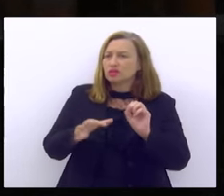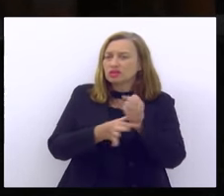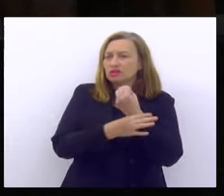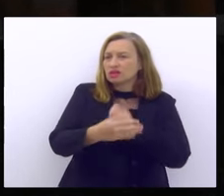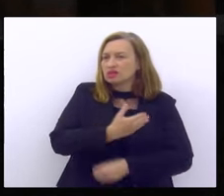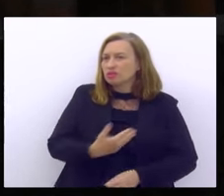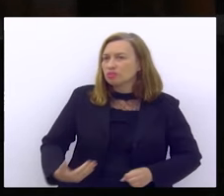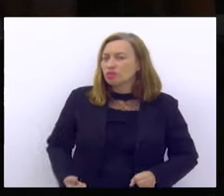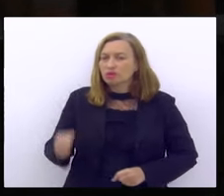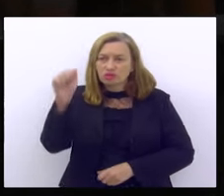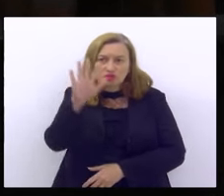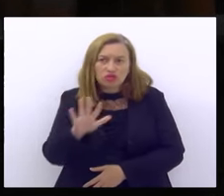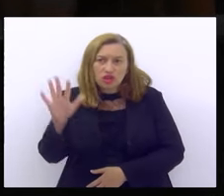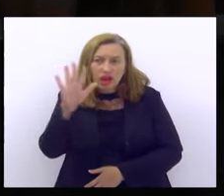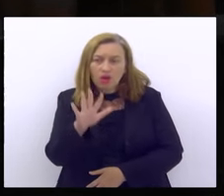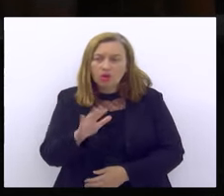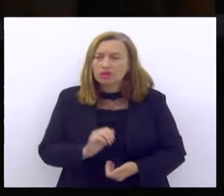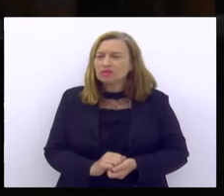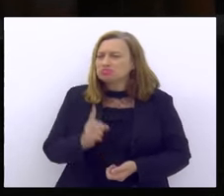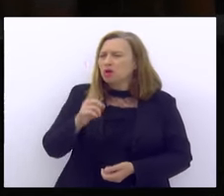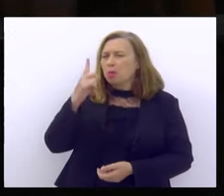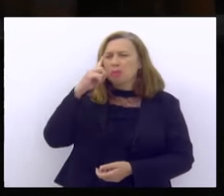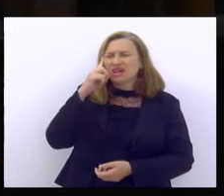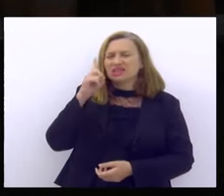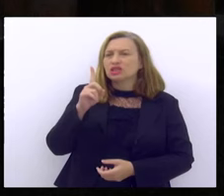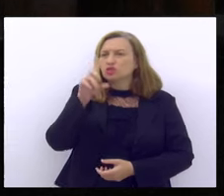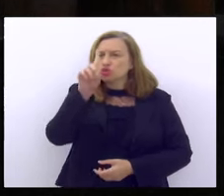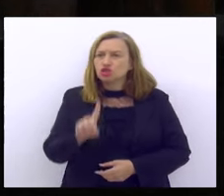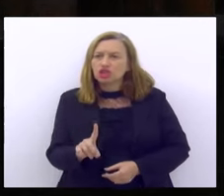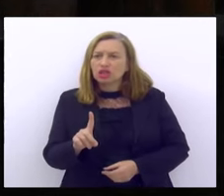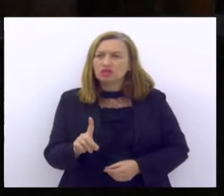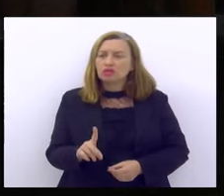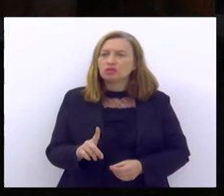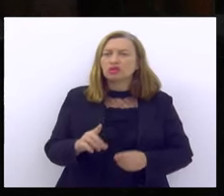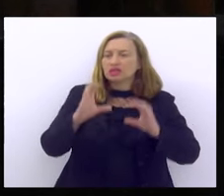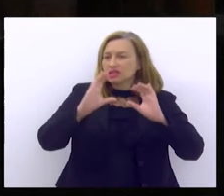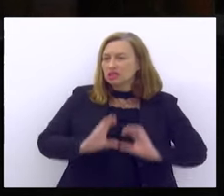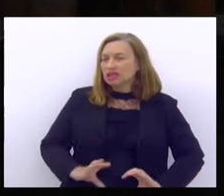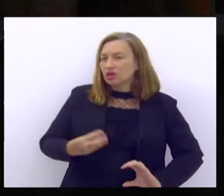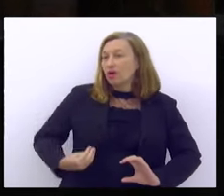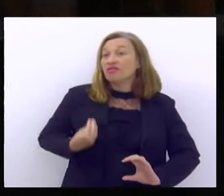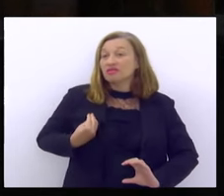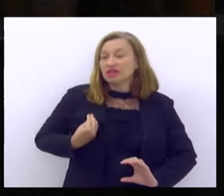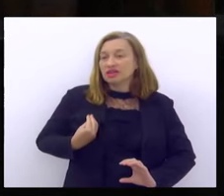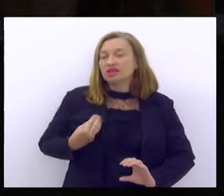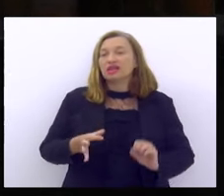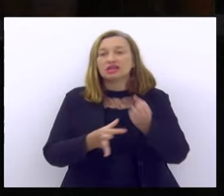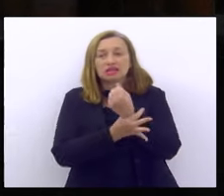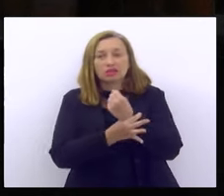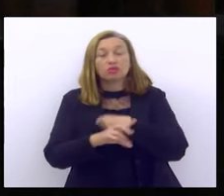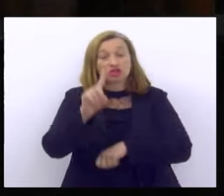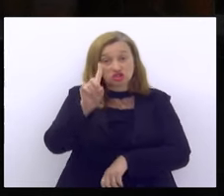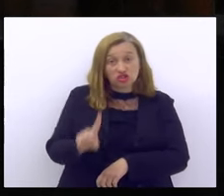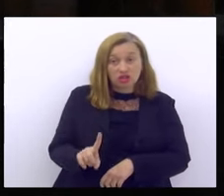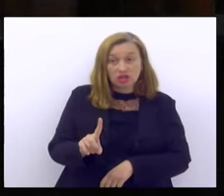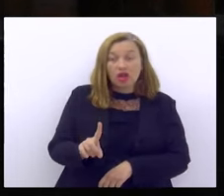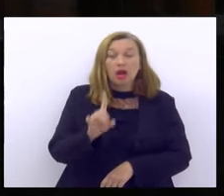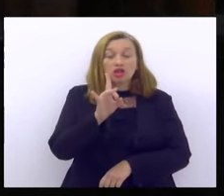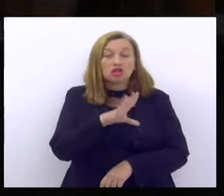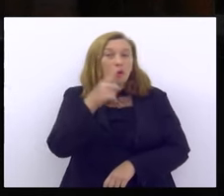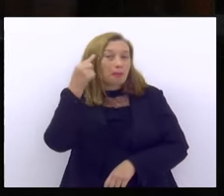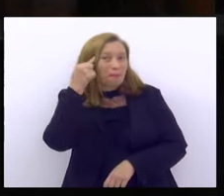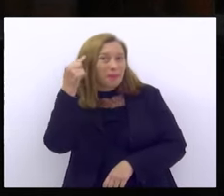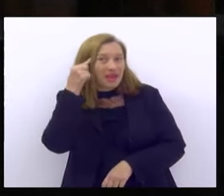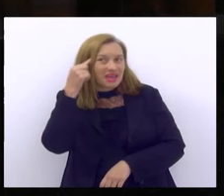sua totalidade. Ele não pensa o direito cidadão à vida e à garantia de direitos. Ele pensa apenas